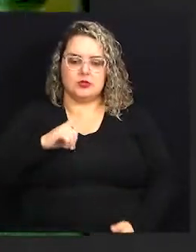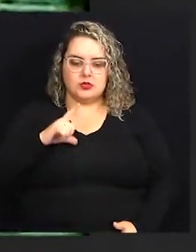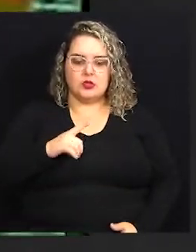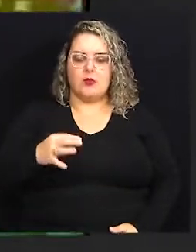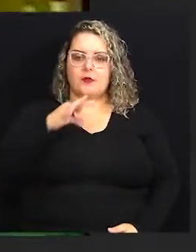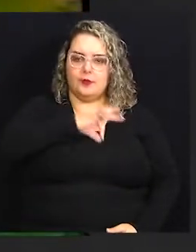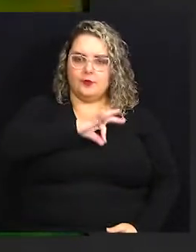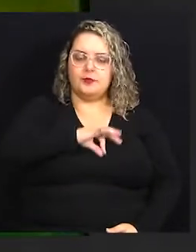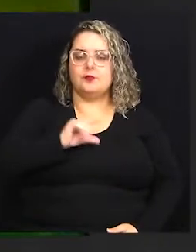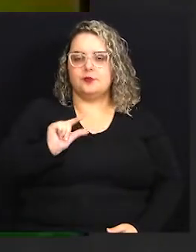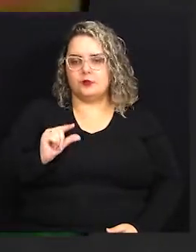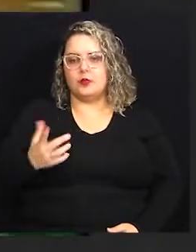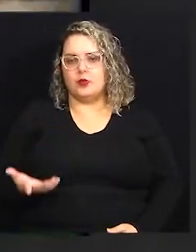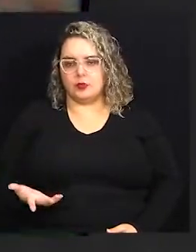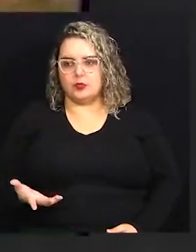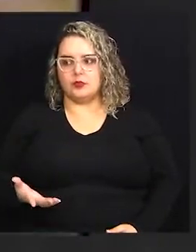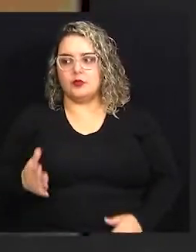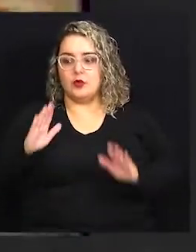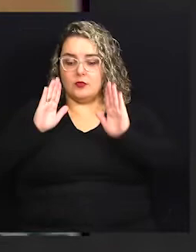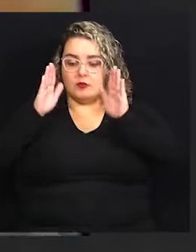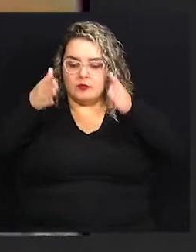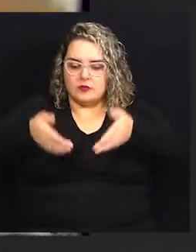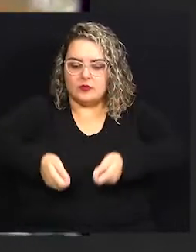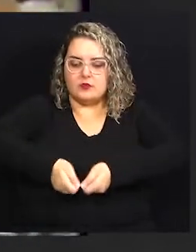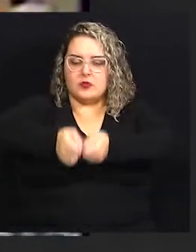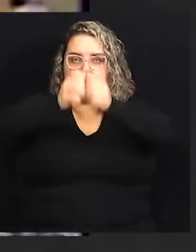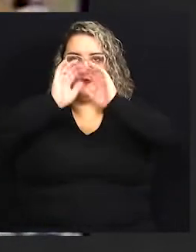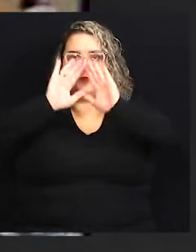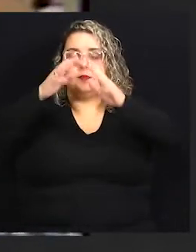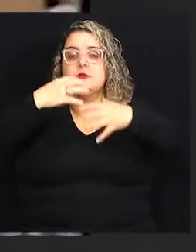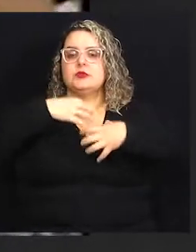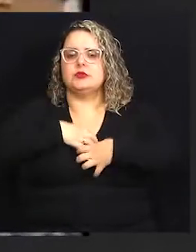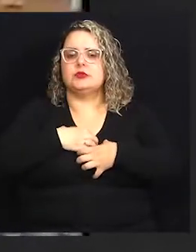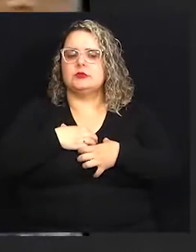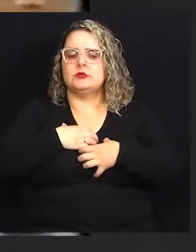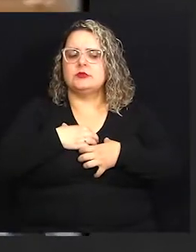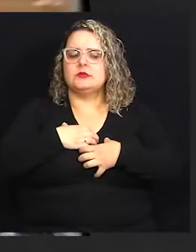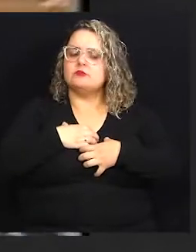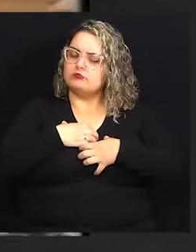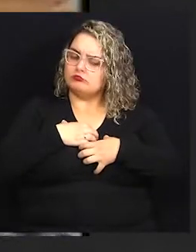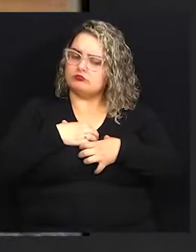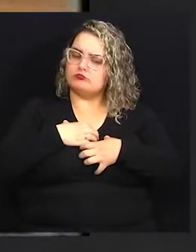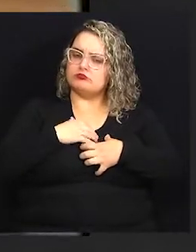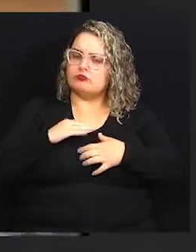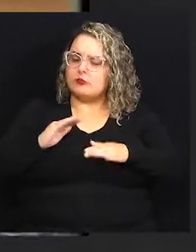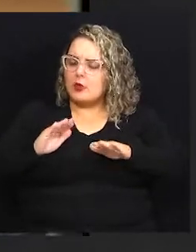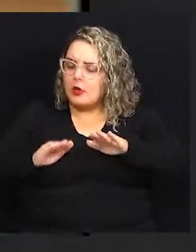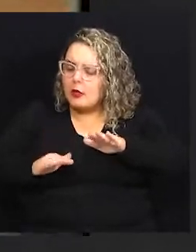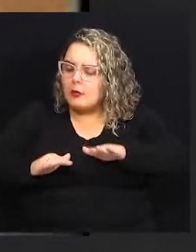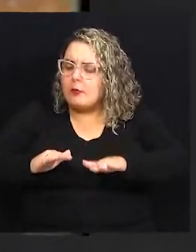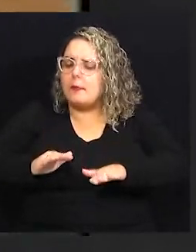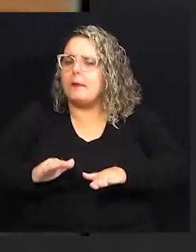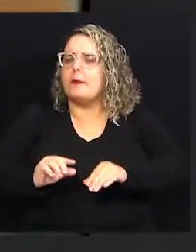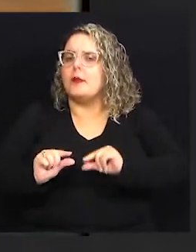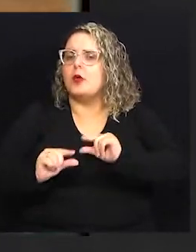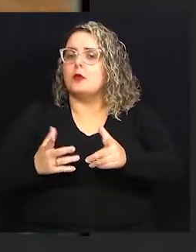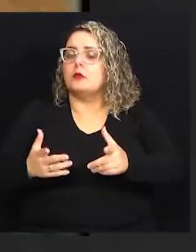vida voltada para o voleibol. Então eu senti um pequeno passo, vamos dizer assim, mas na época era um grande